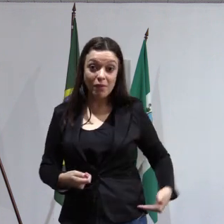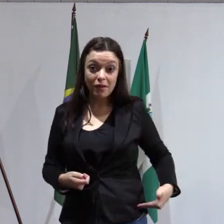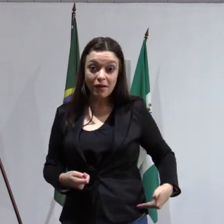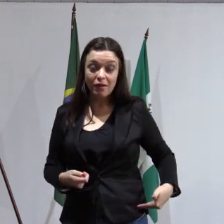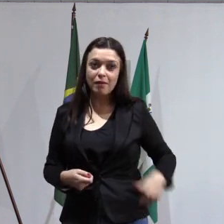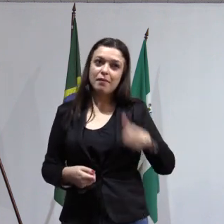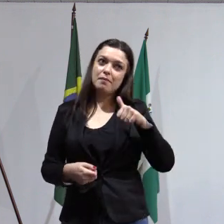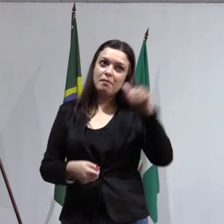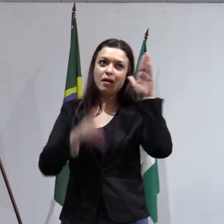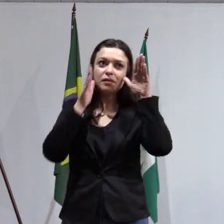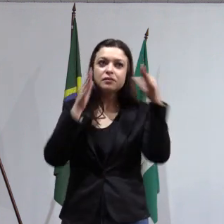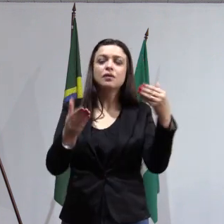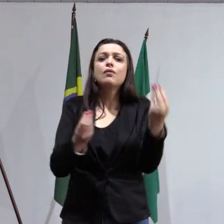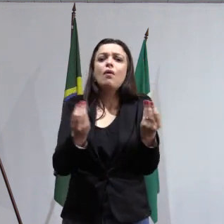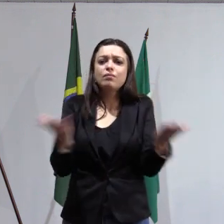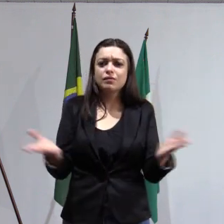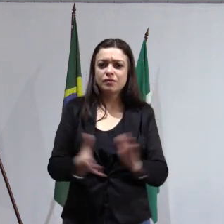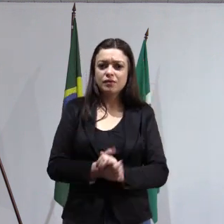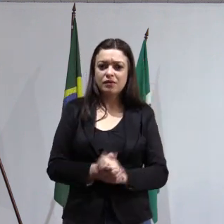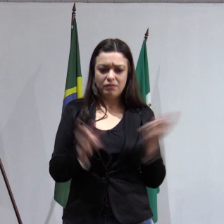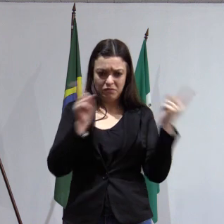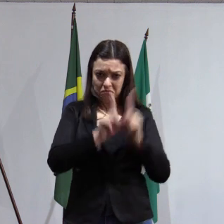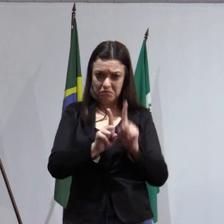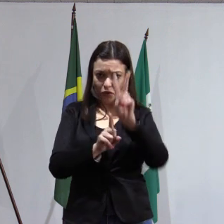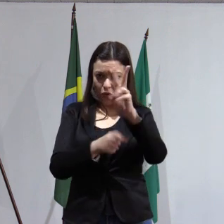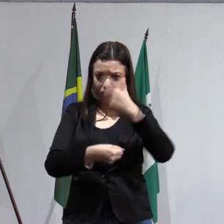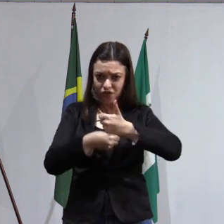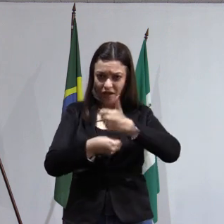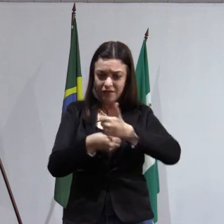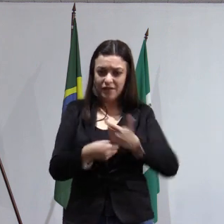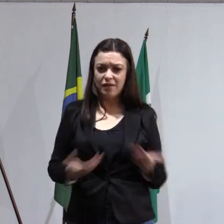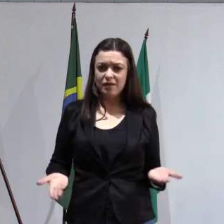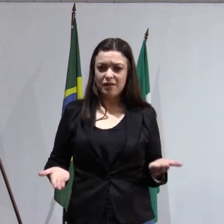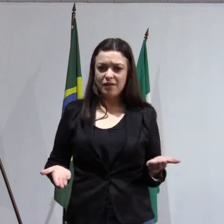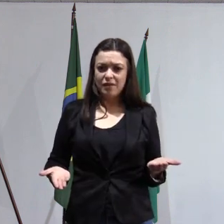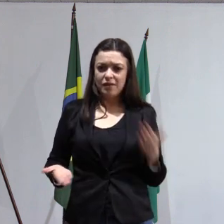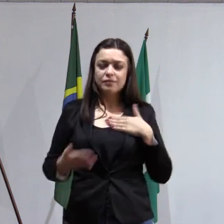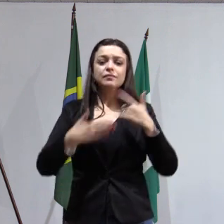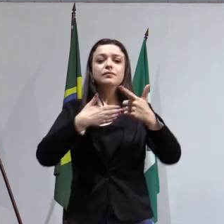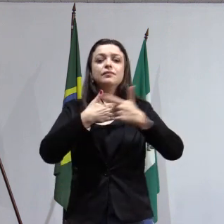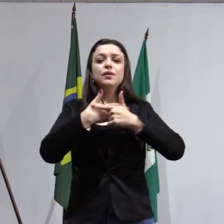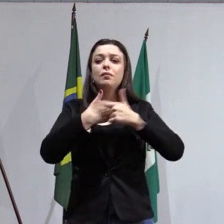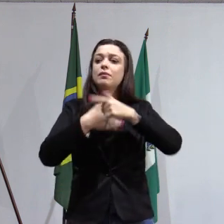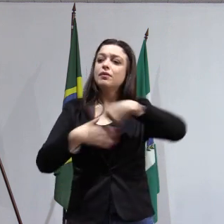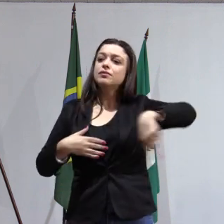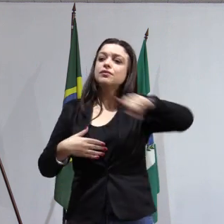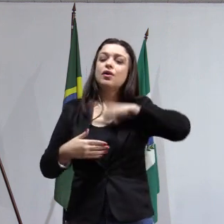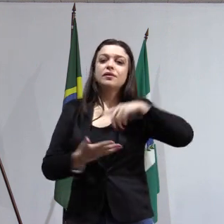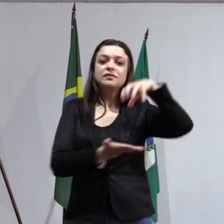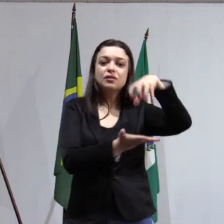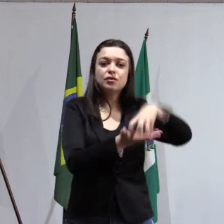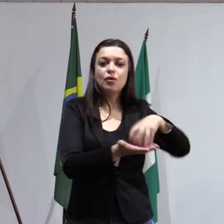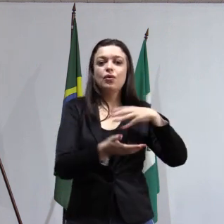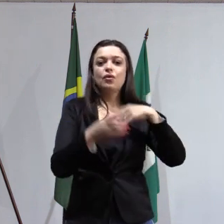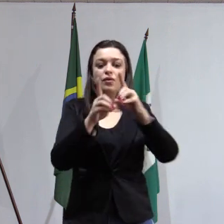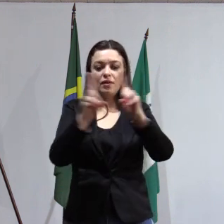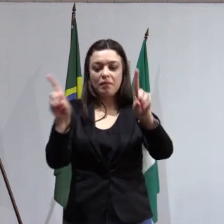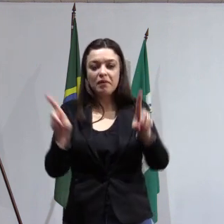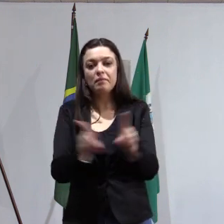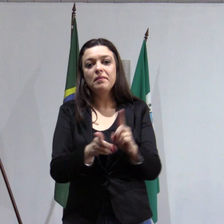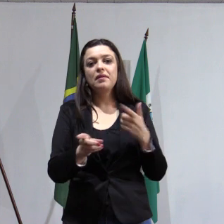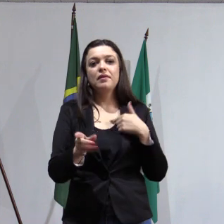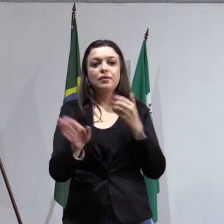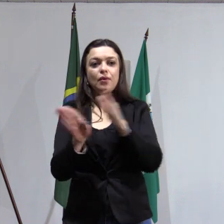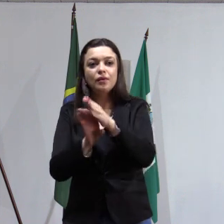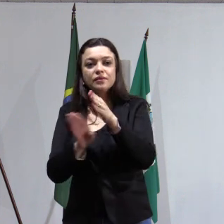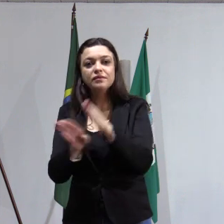nesse ponto. Como é que nós vamos fazer essa cogestão? Como é que fica o papel das nossas governanças já hoje, os nossos conselhos?